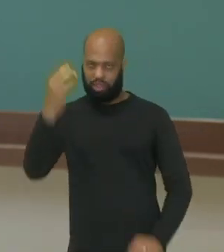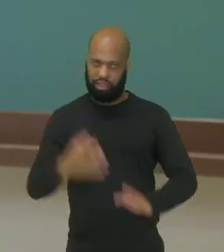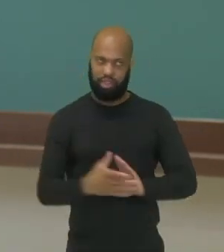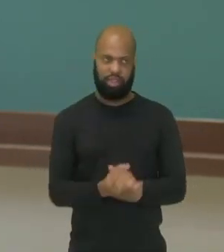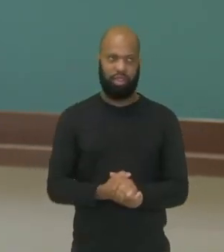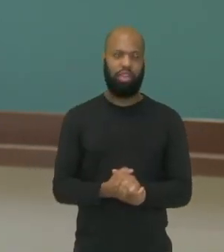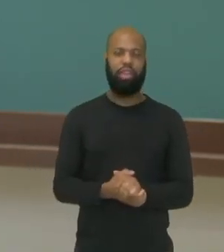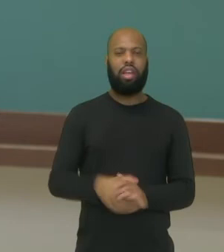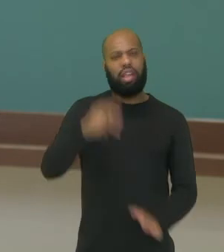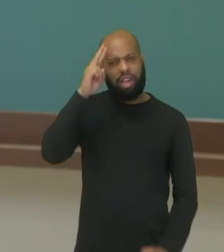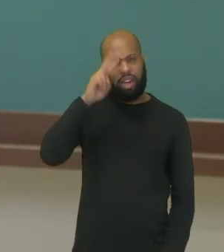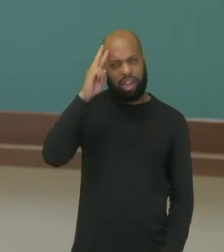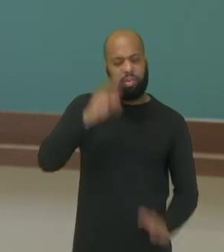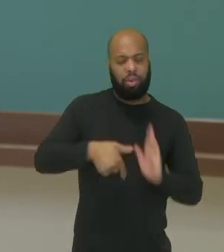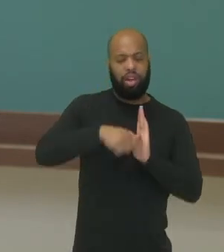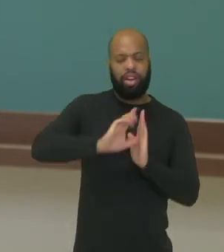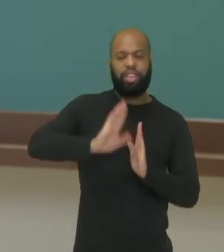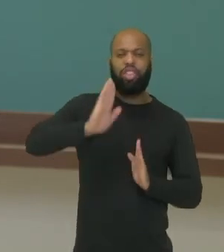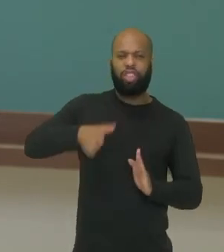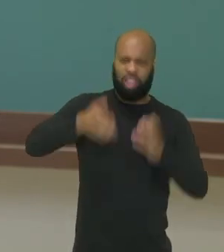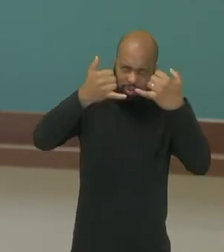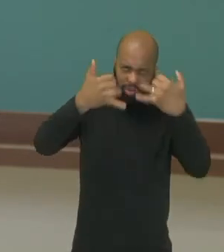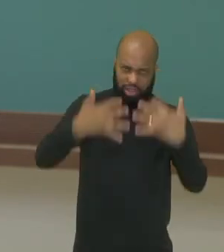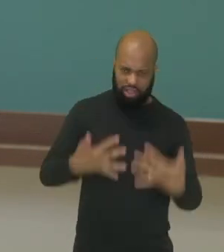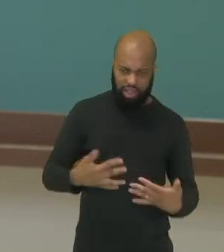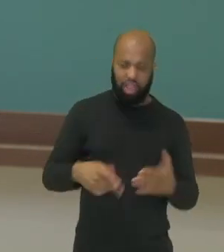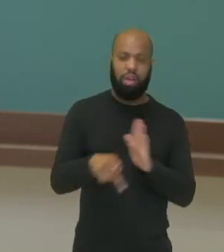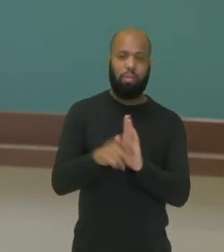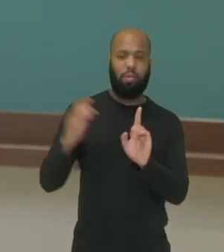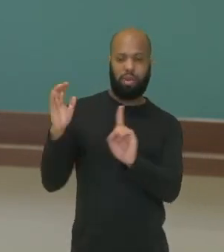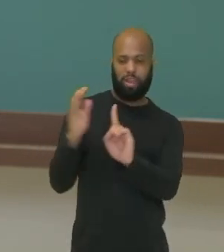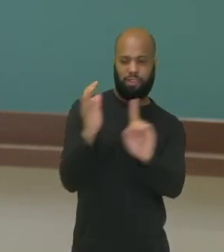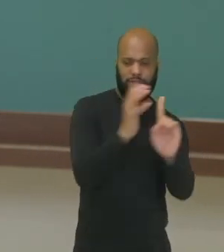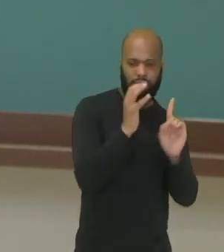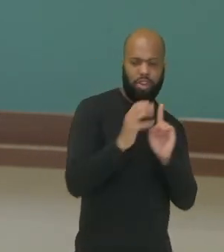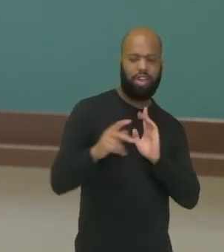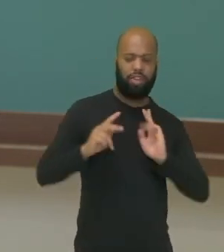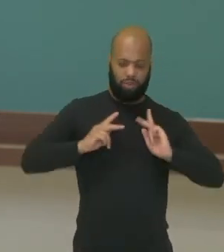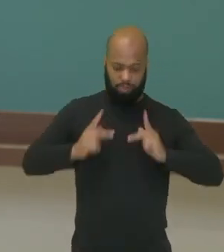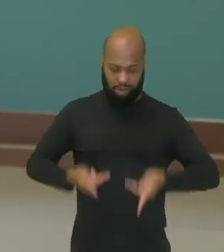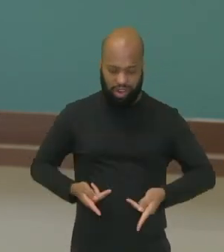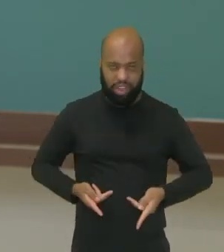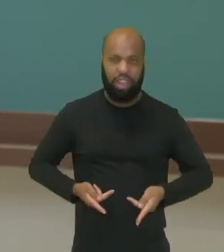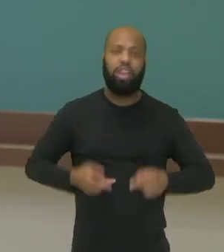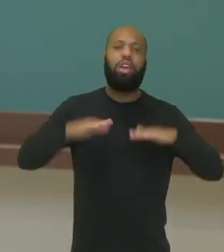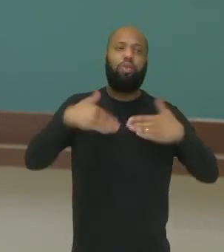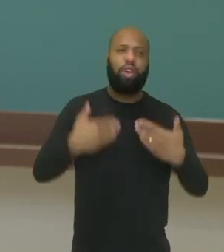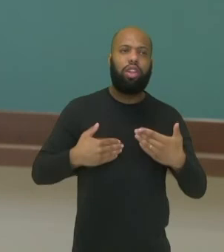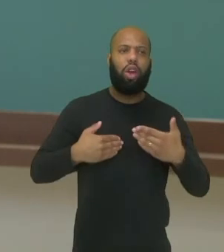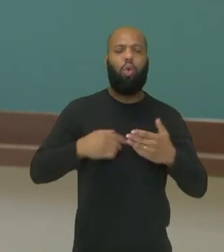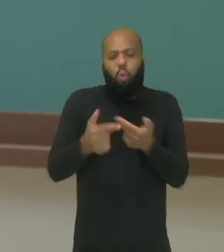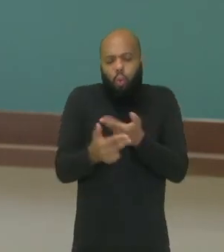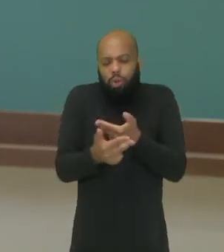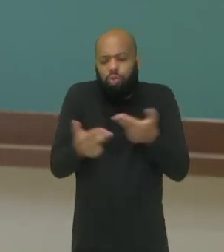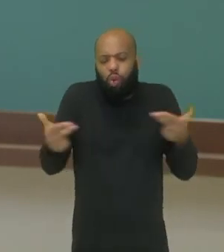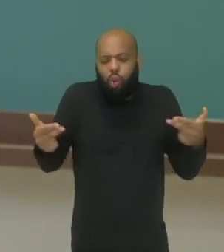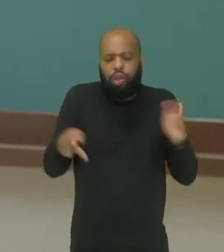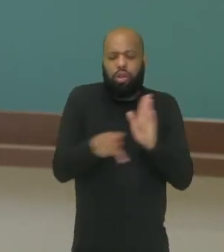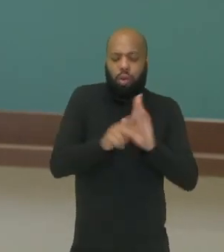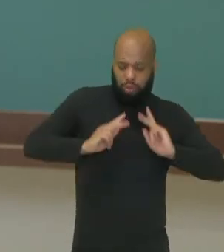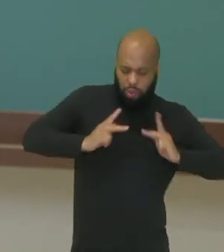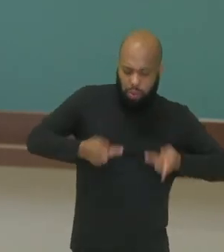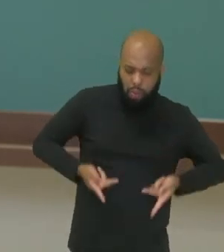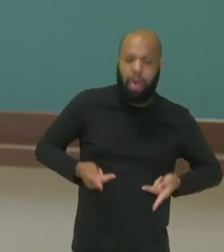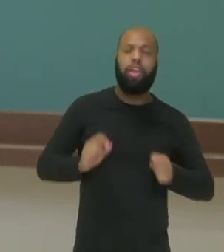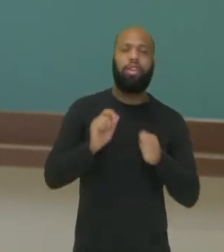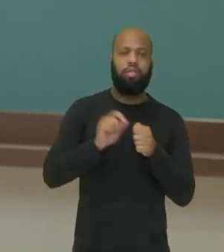né, lembra que a professora falou ali da interferência, da influência? No entanto, atividades humanas pode